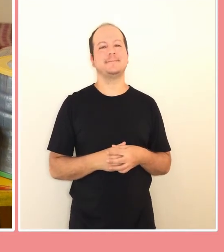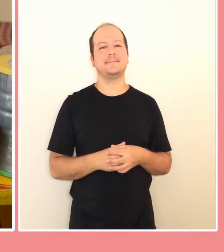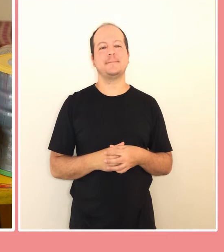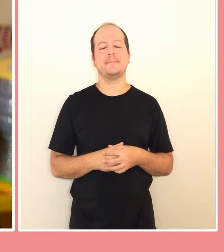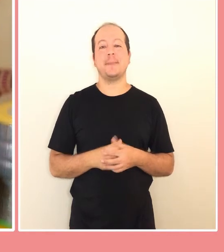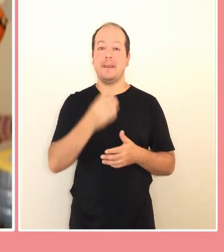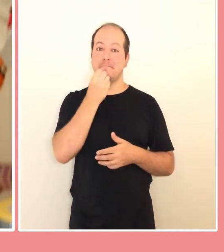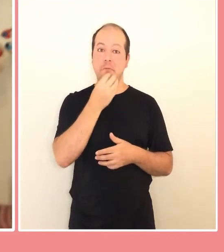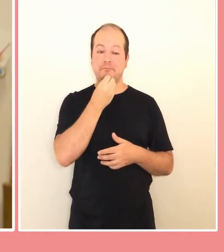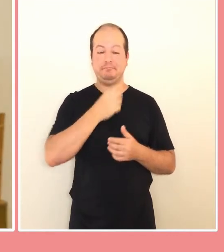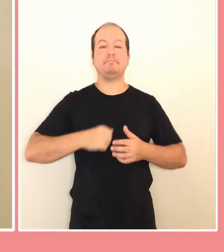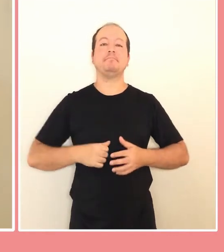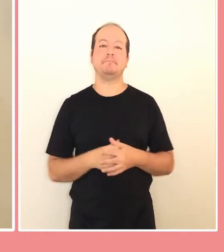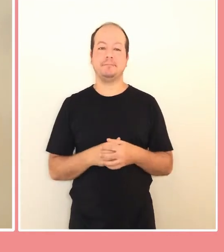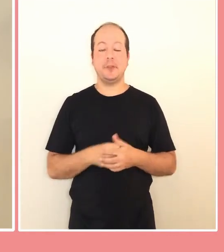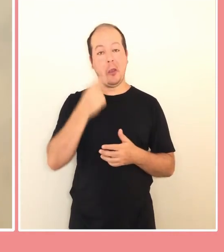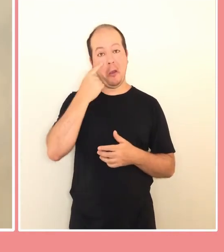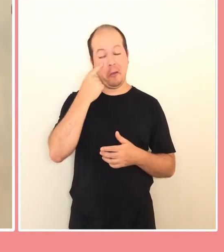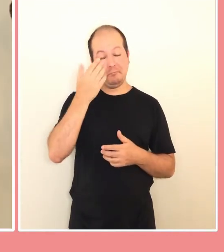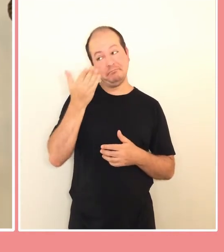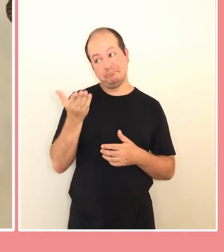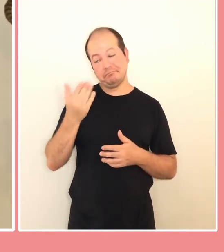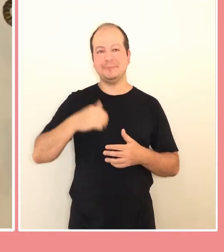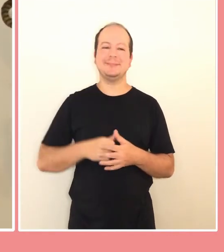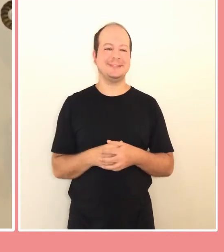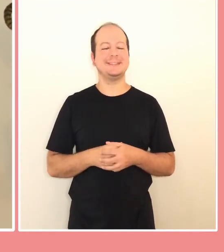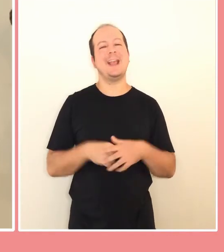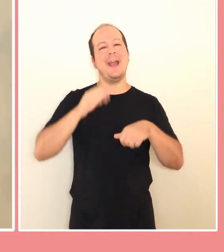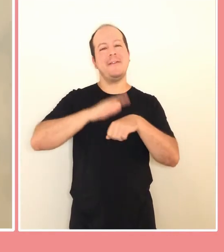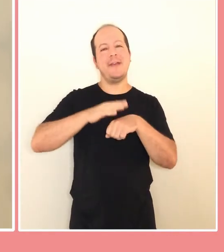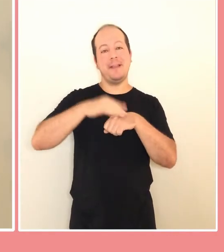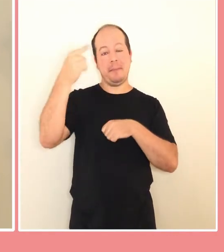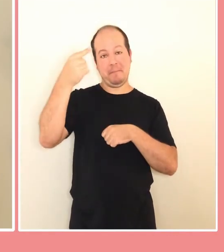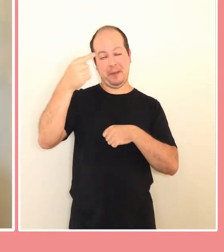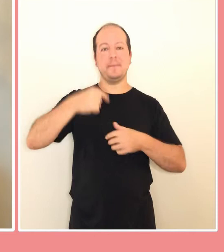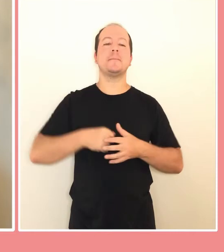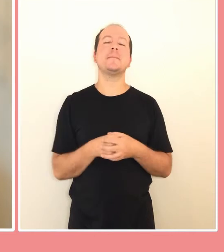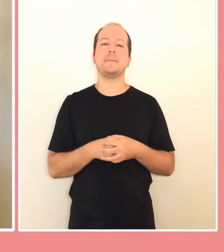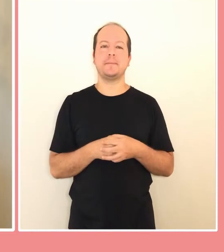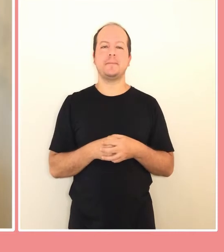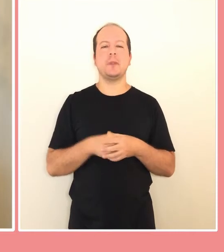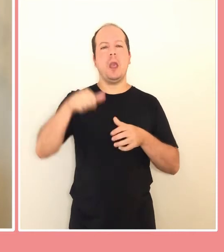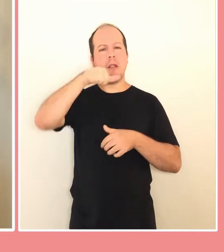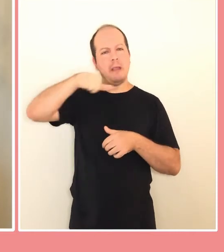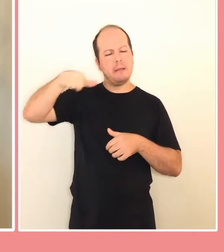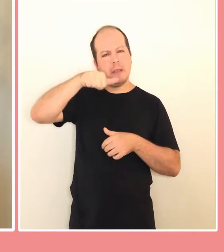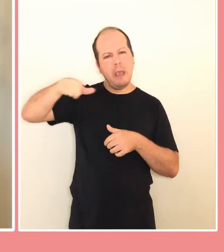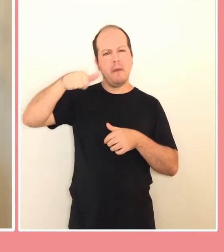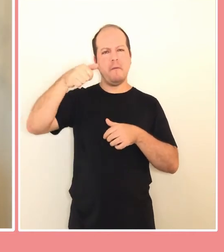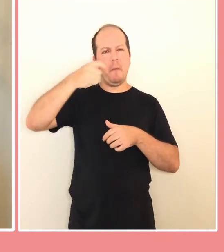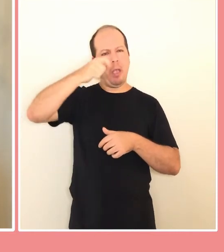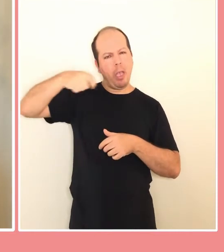Bom. É isso, né? Então, feita essa primeira parte, utilizando os adesivos, pincel